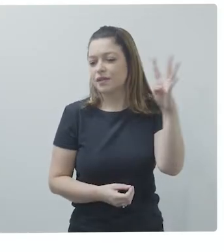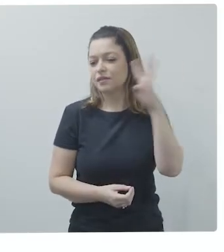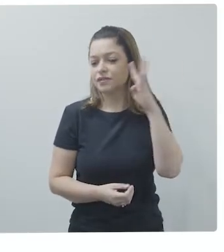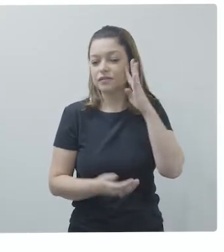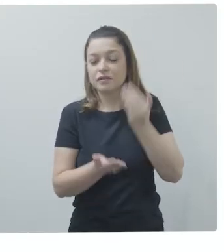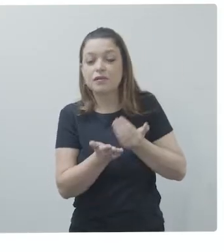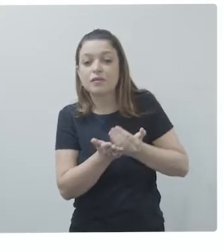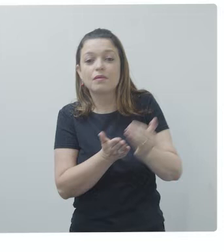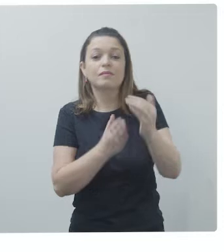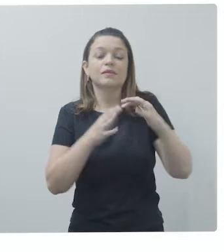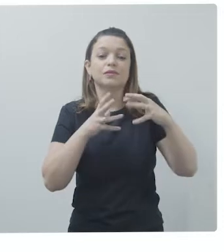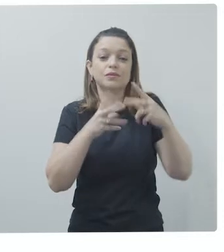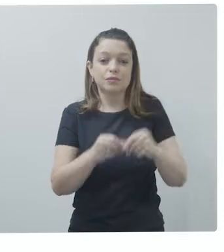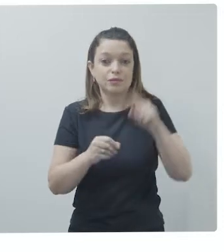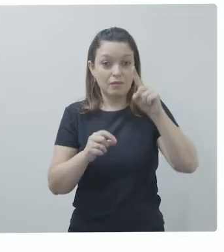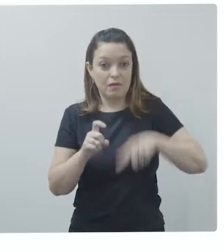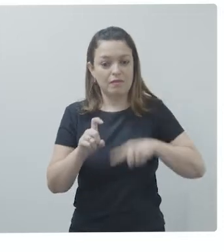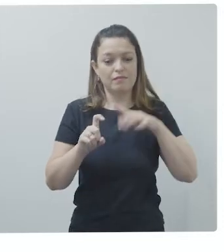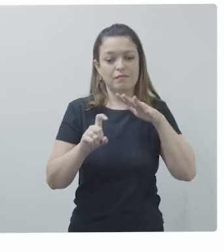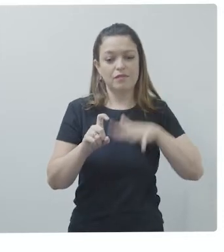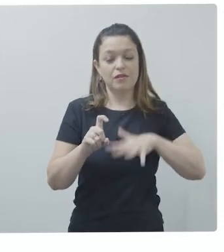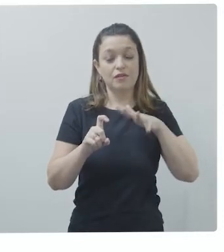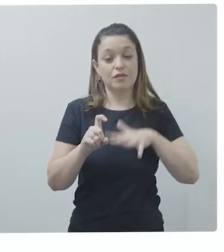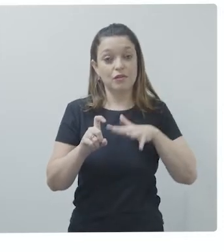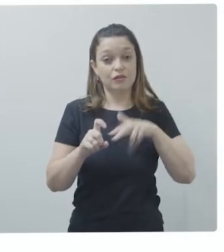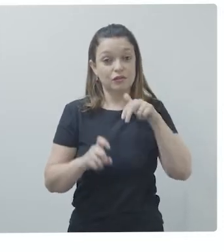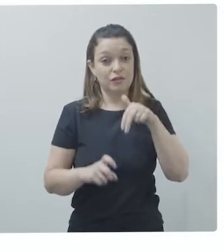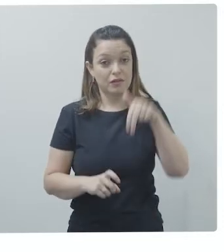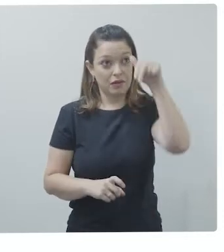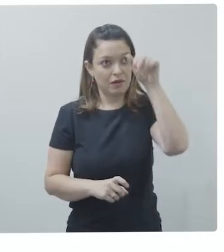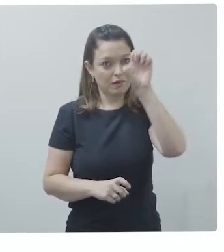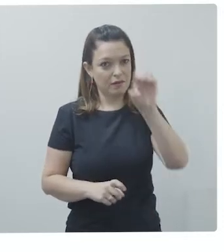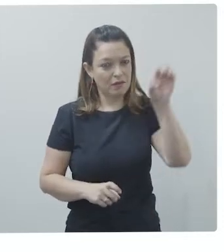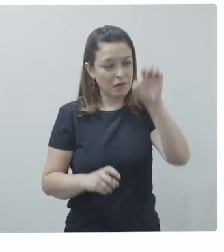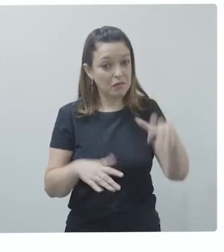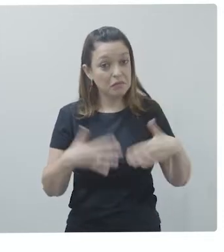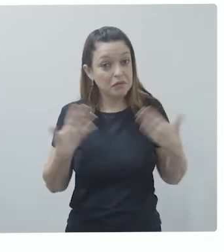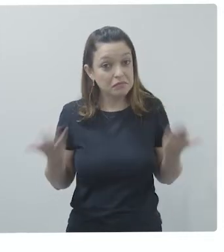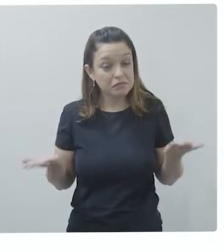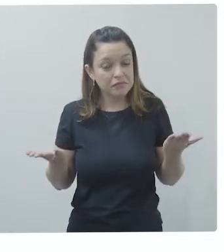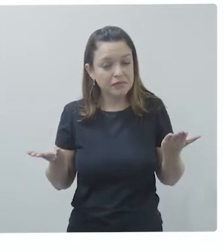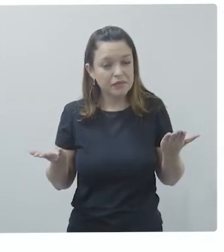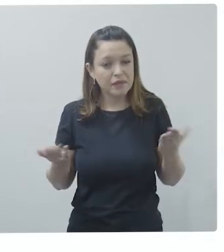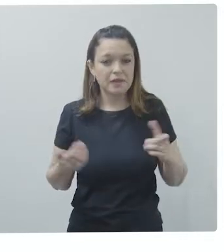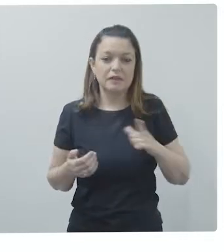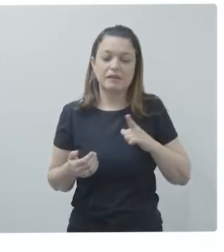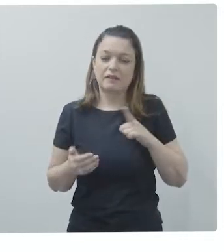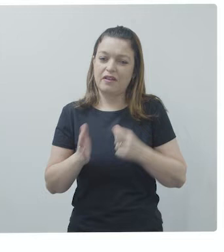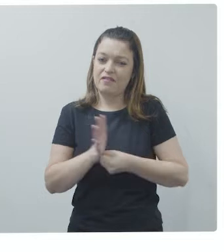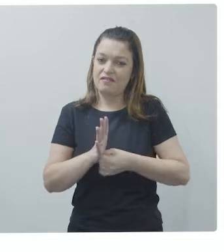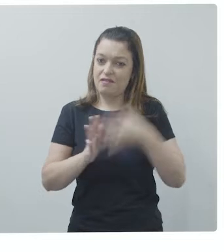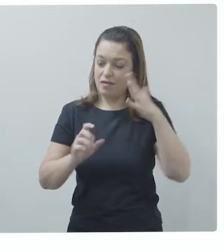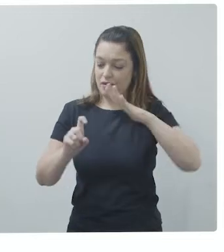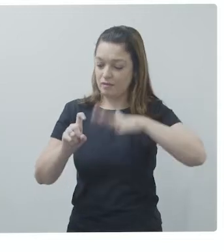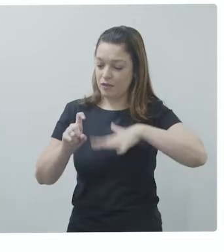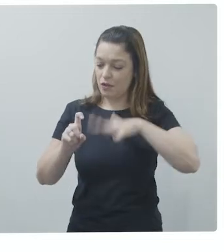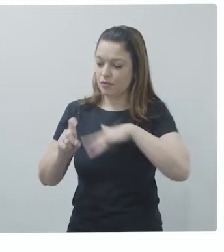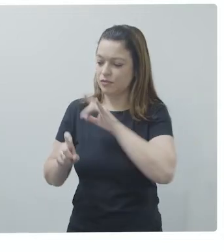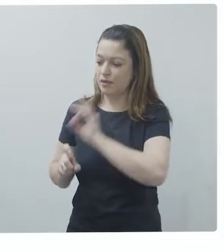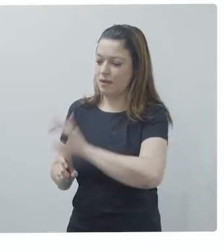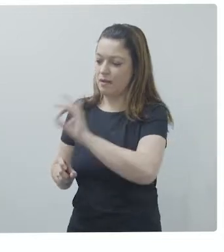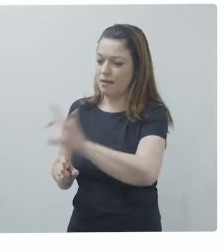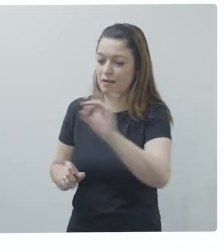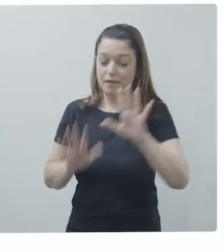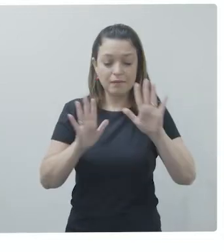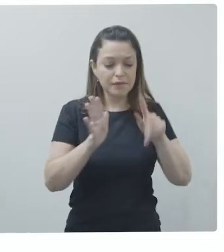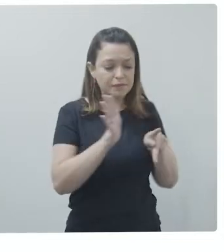tudo segundo a mitologia nórdica? Prestem bem atenção, nós temos inúmeras mitologias. Mas de acordo com a